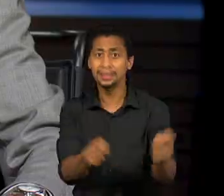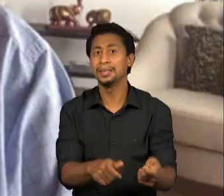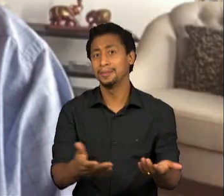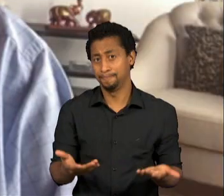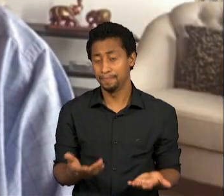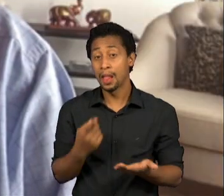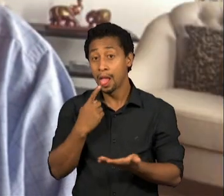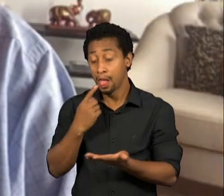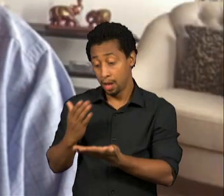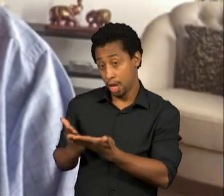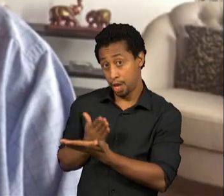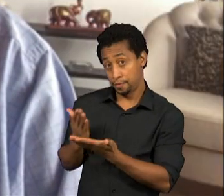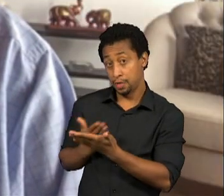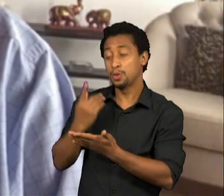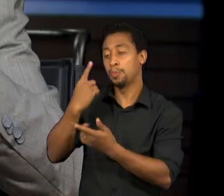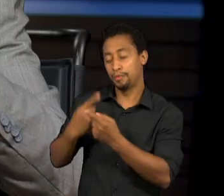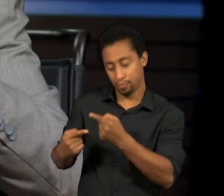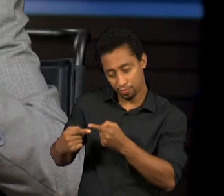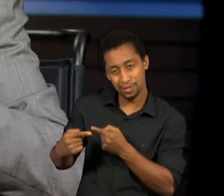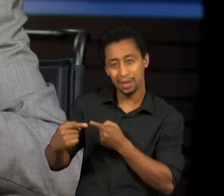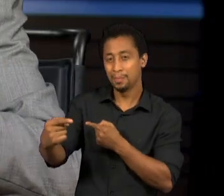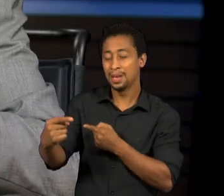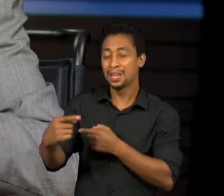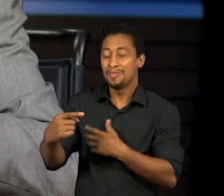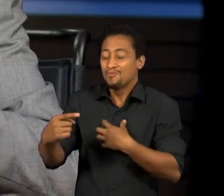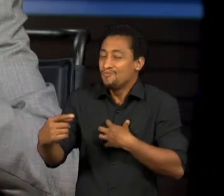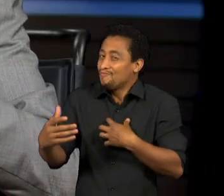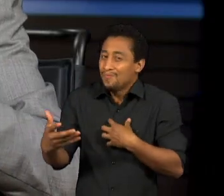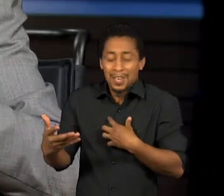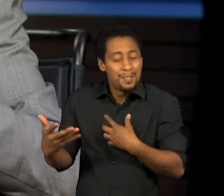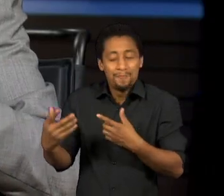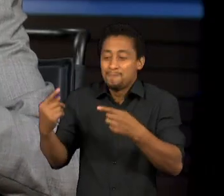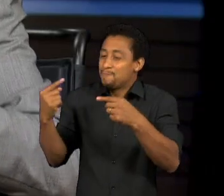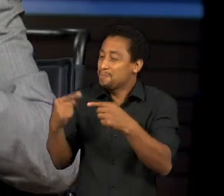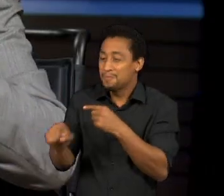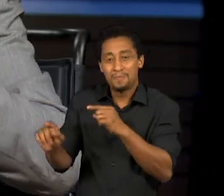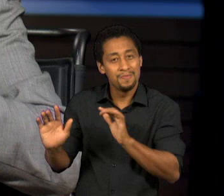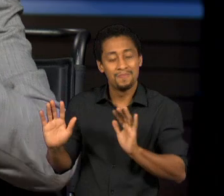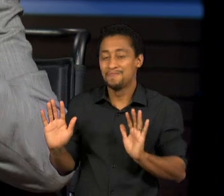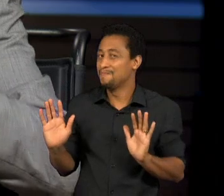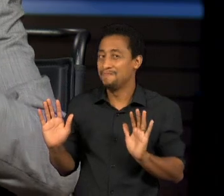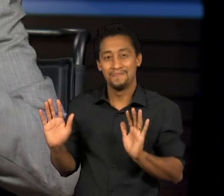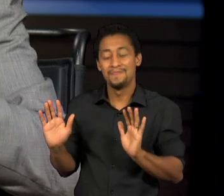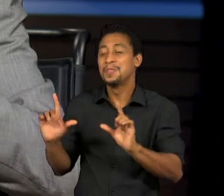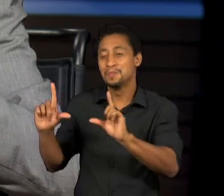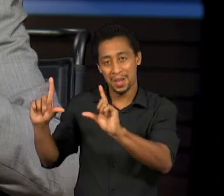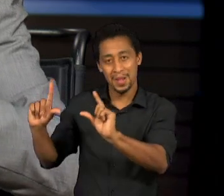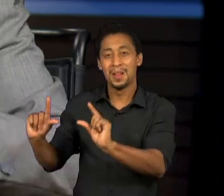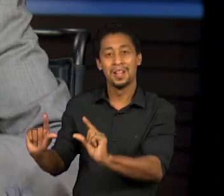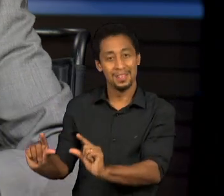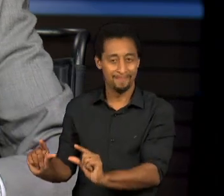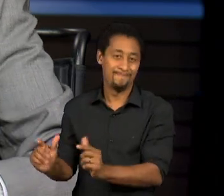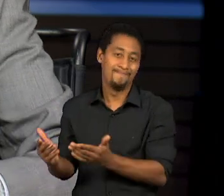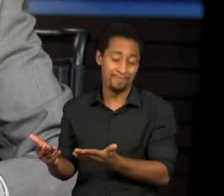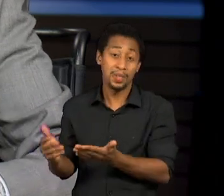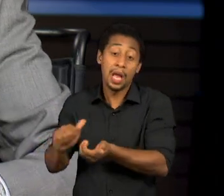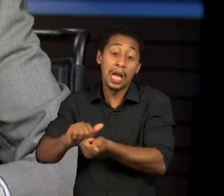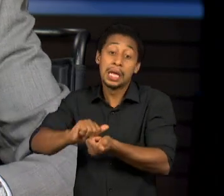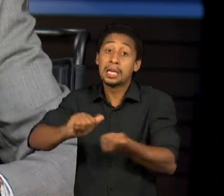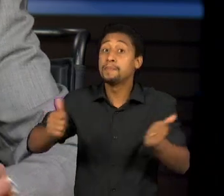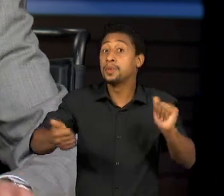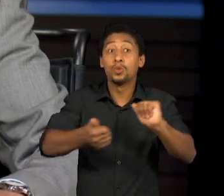semanal é o declínio de um formato, mas esse formato perde um pouco o lugar dada